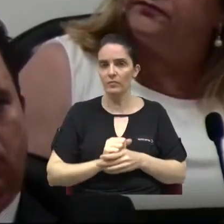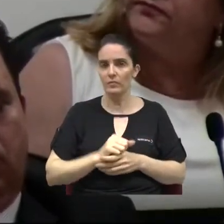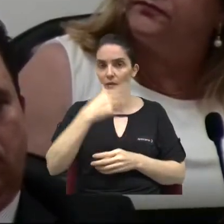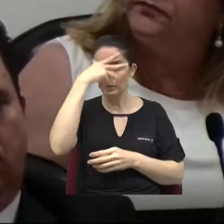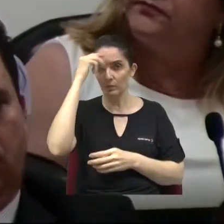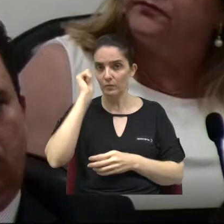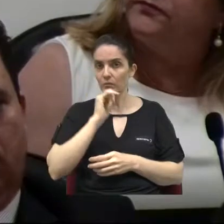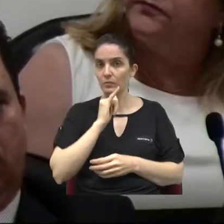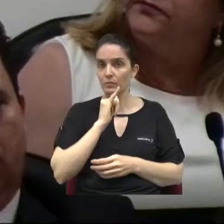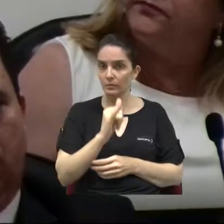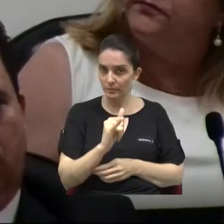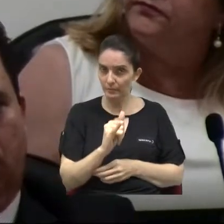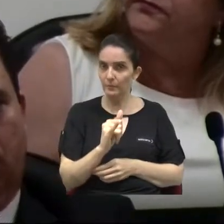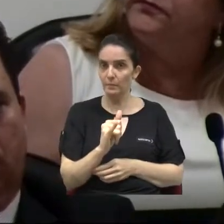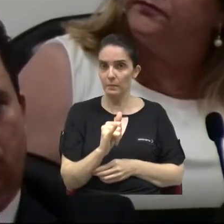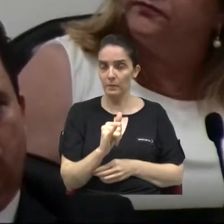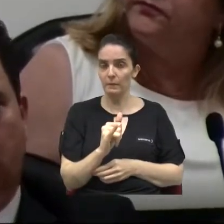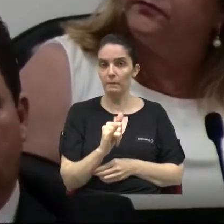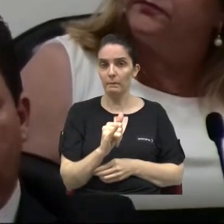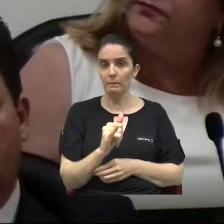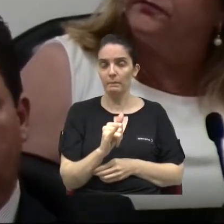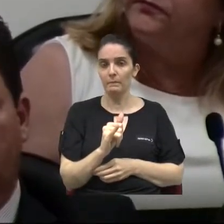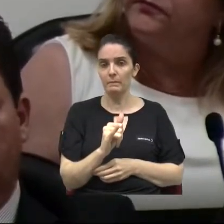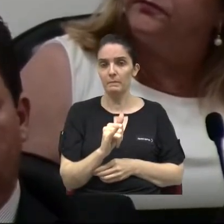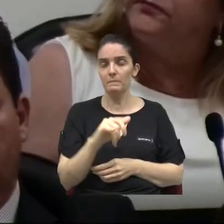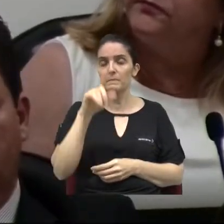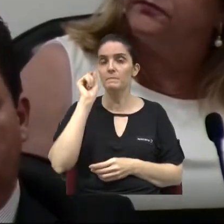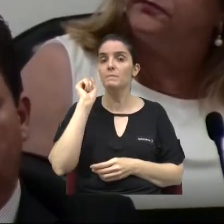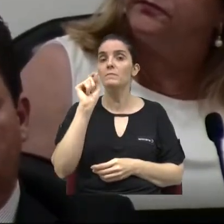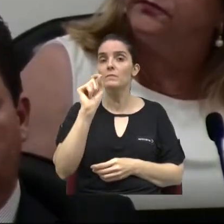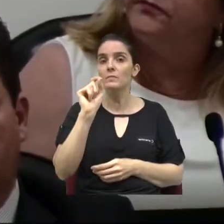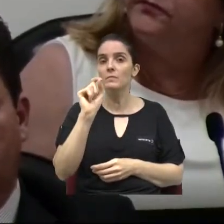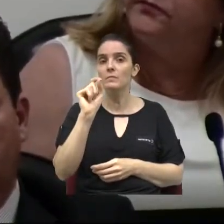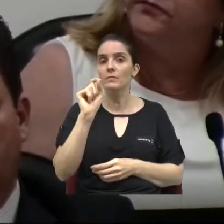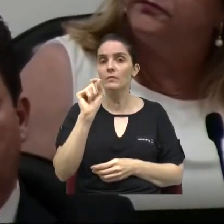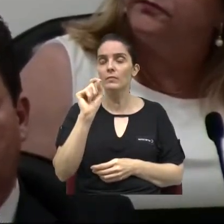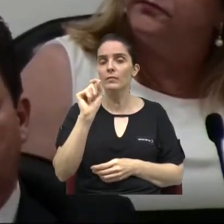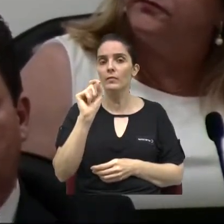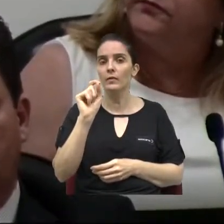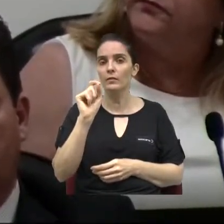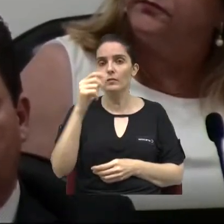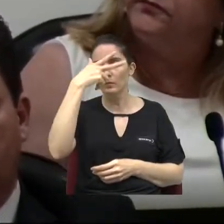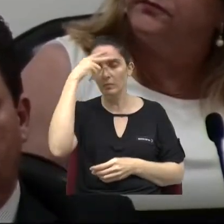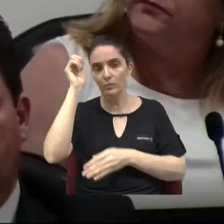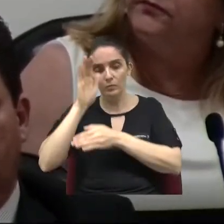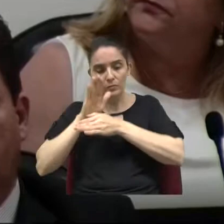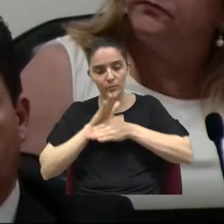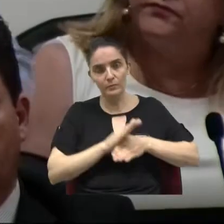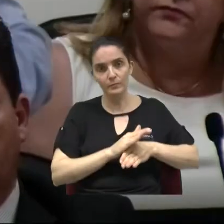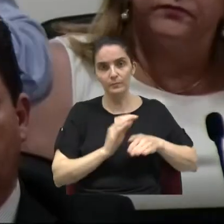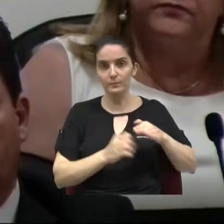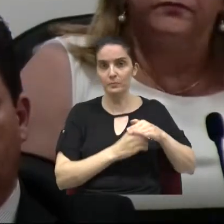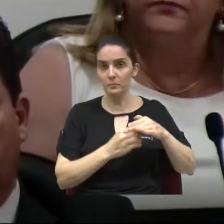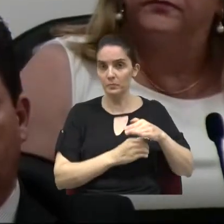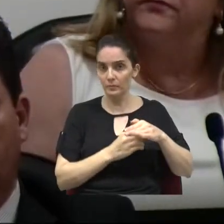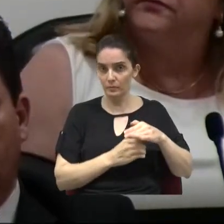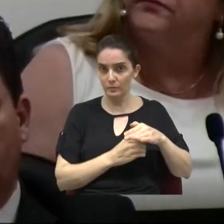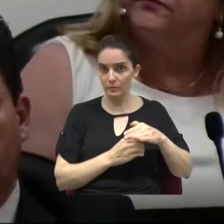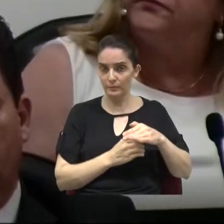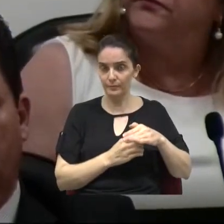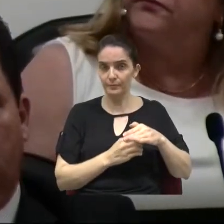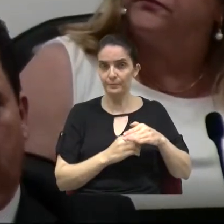disse, foi nos falado que assumiria o compromisso da intervenção, logo